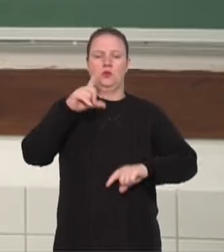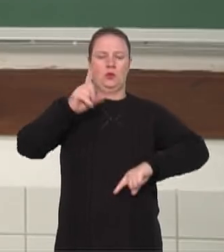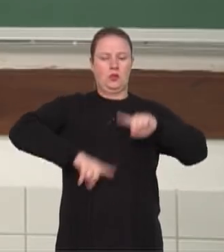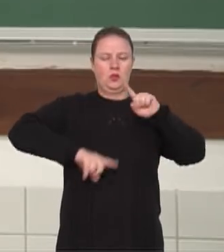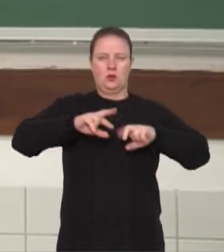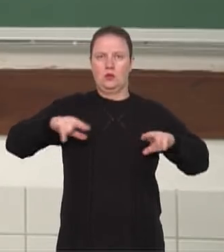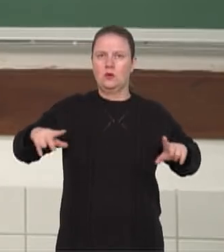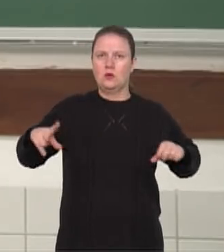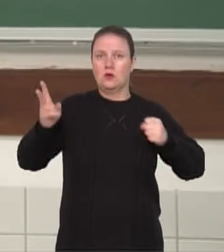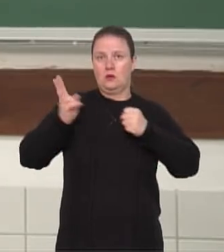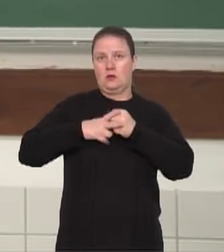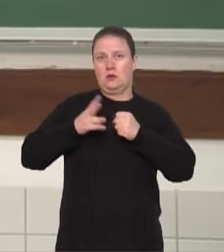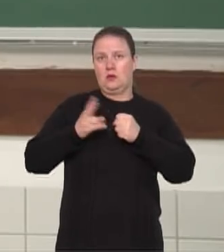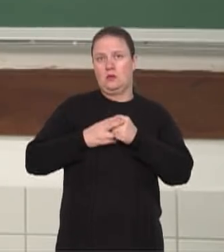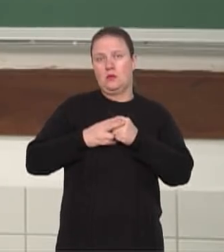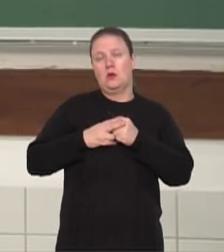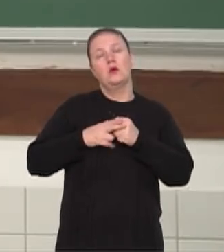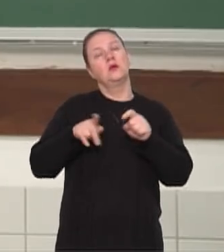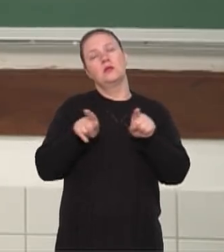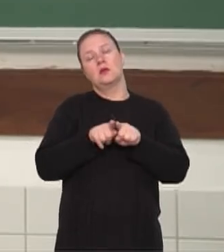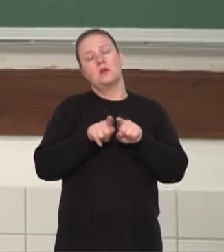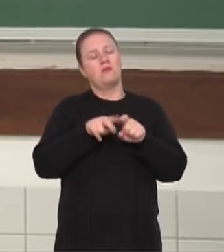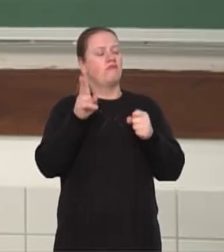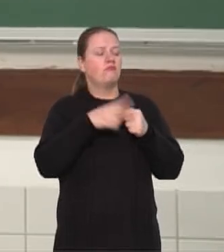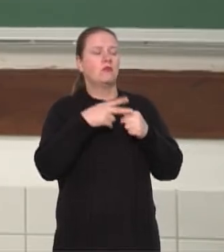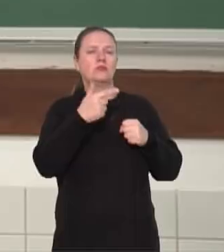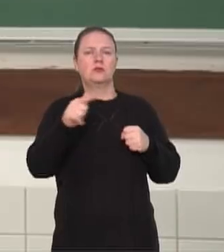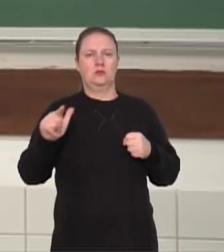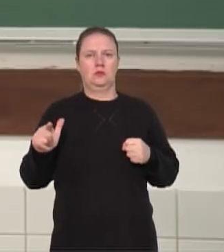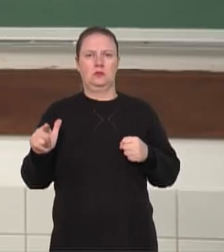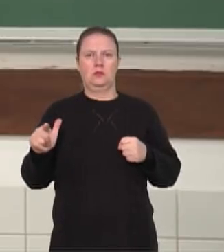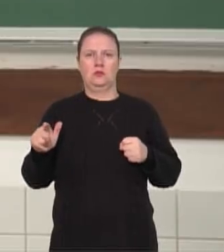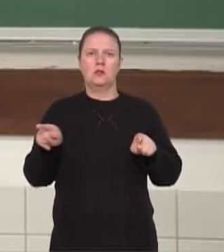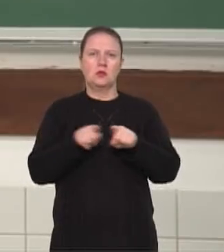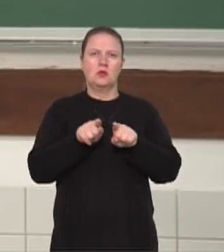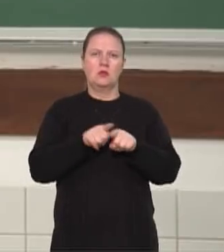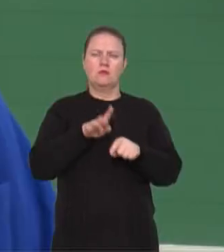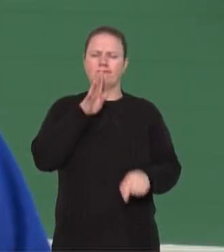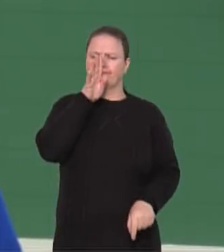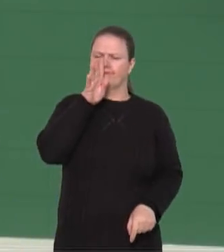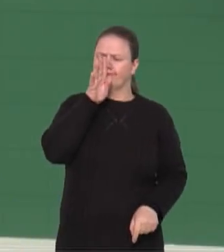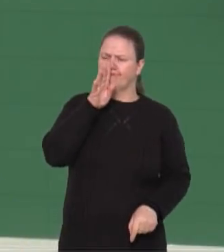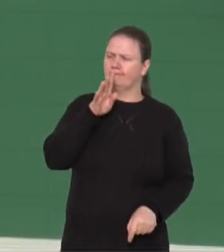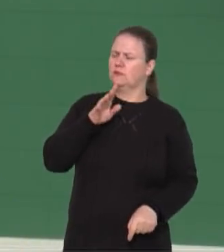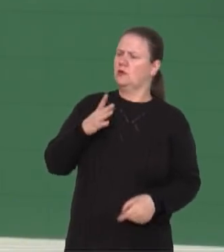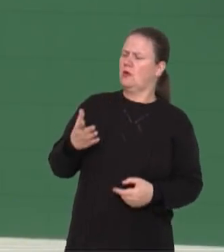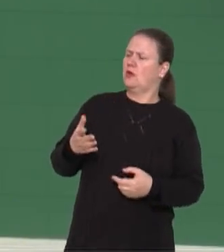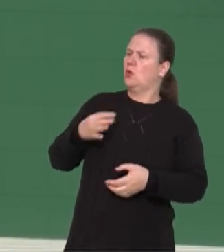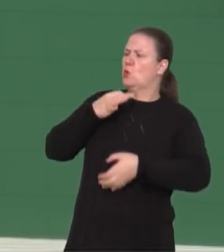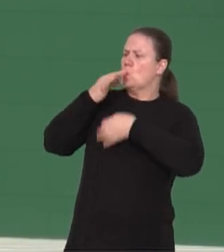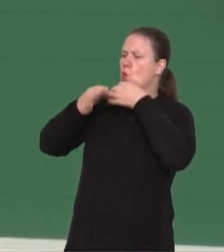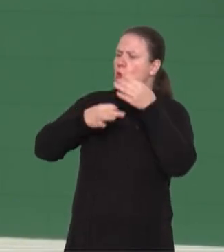verbal. E muitas delas também pretendem promover o pensamento crítico, fazer ali o leitor